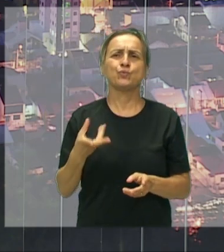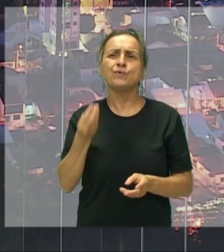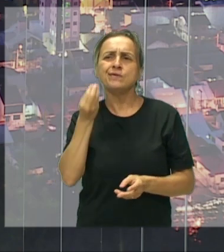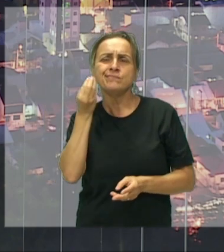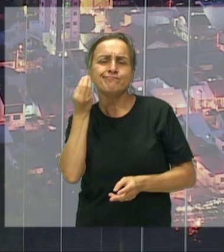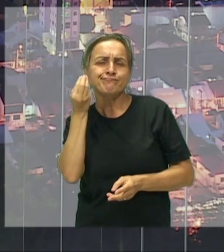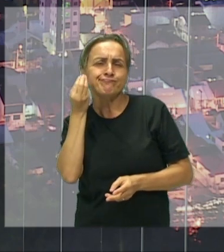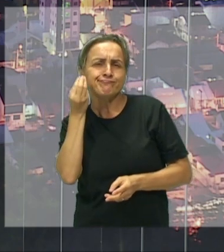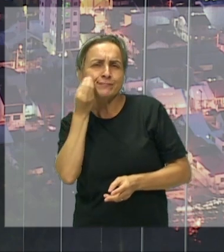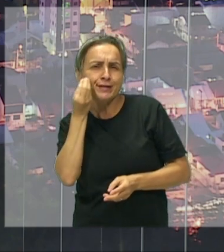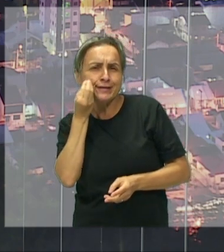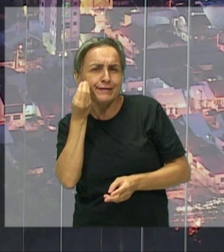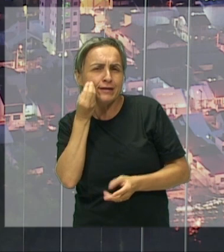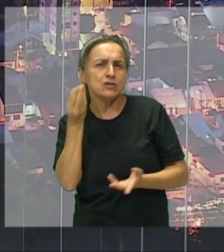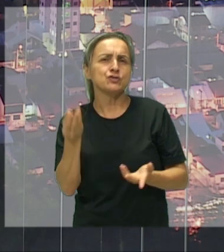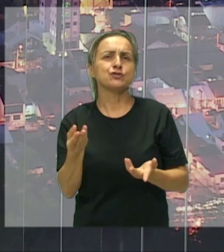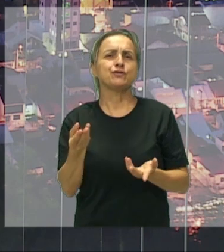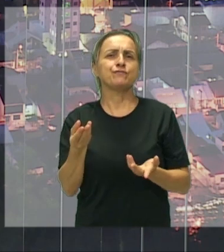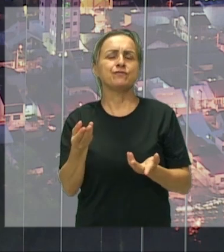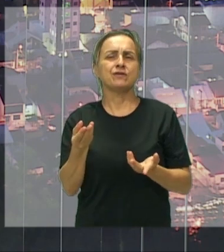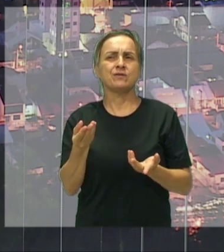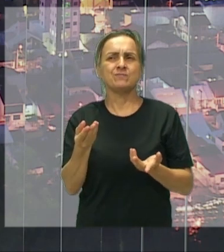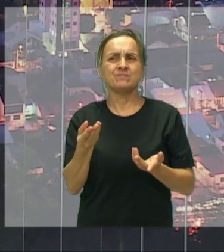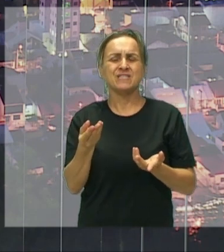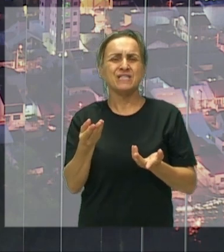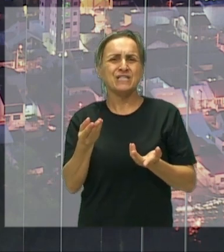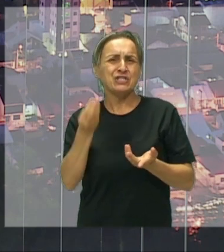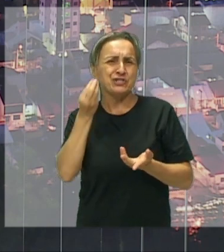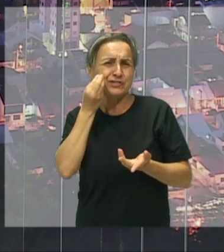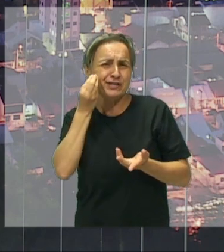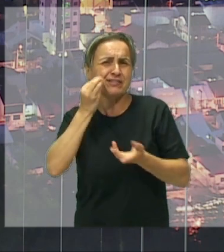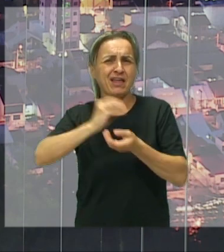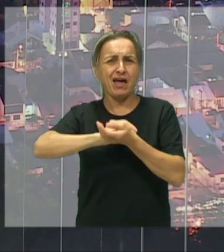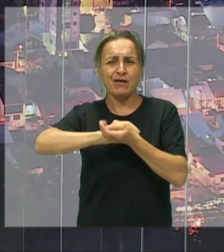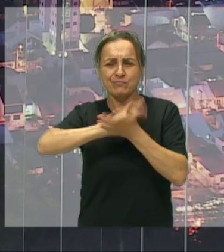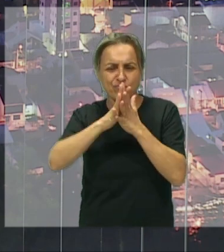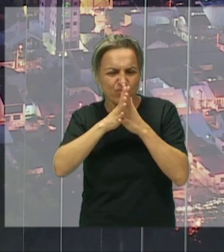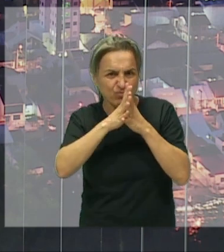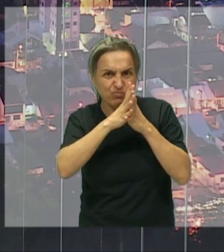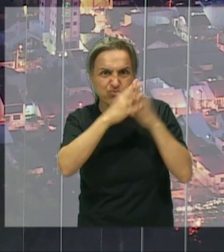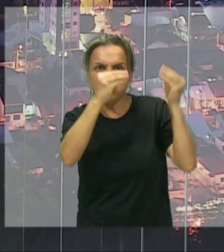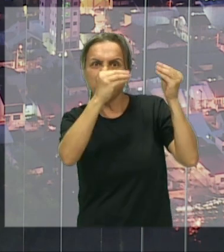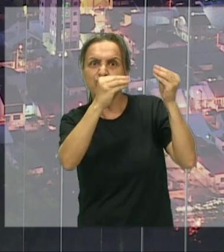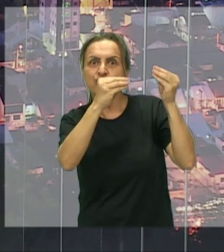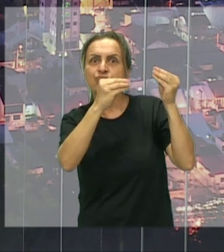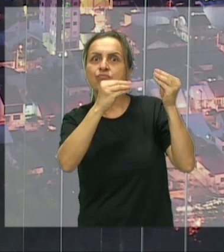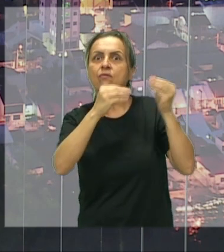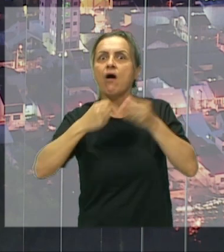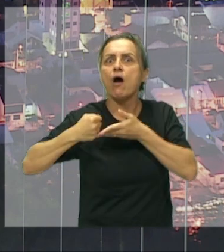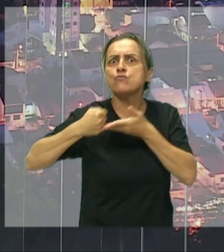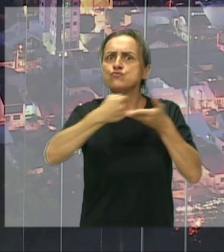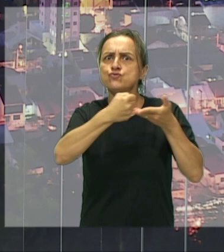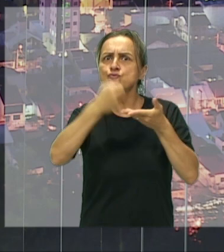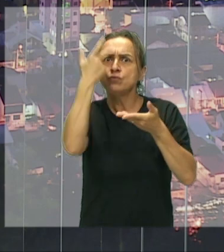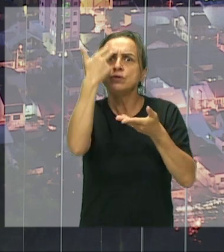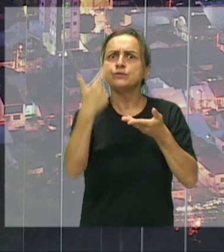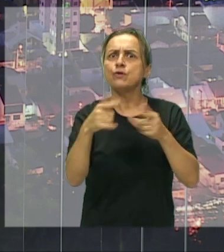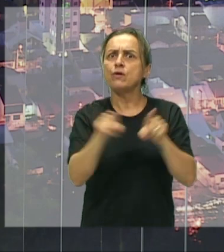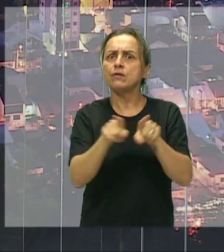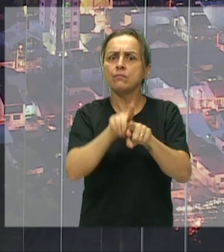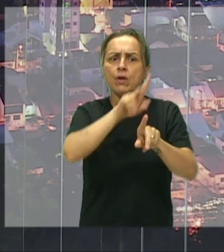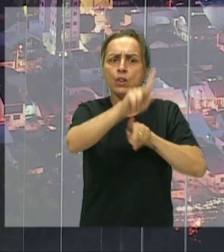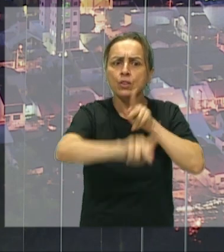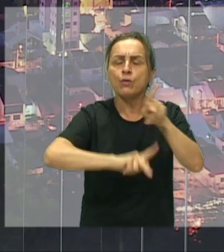dessa institucionalidade mesmo de apagamento da história e da contribuição do povo negro, talvez